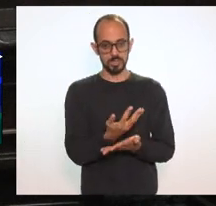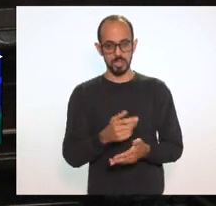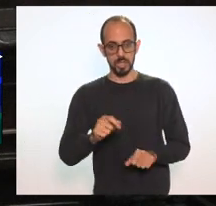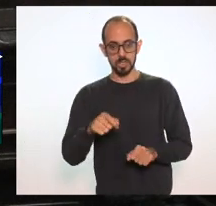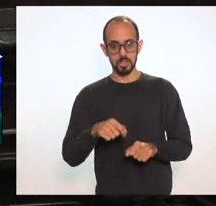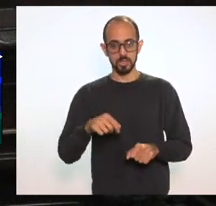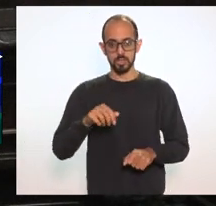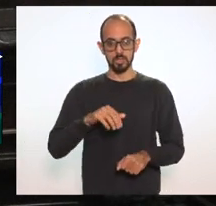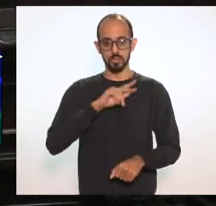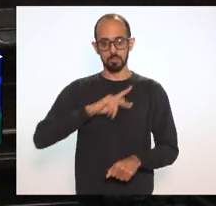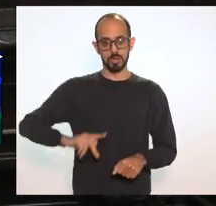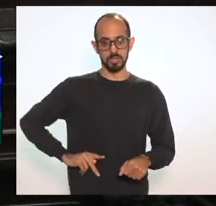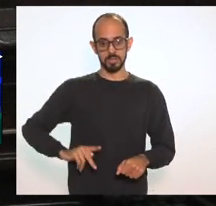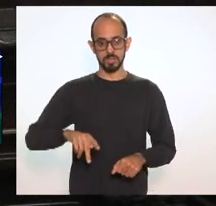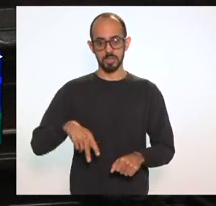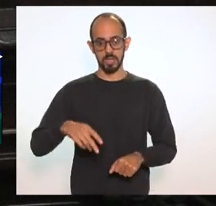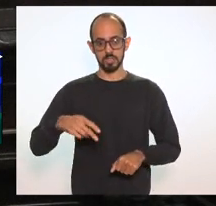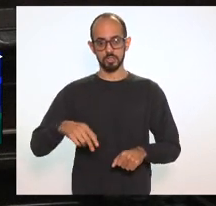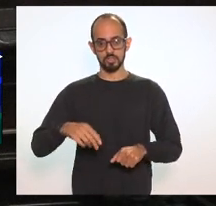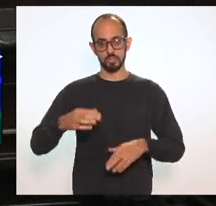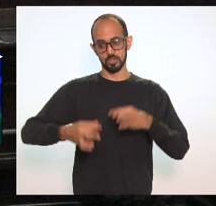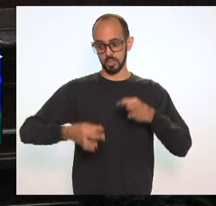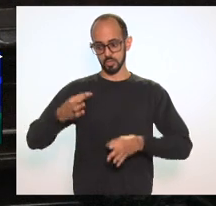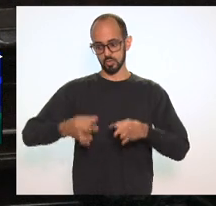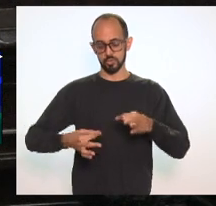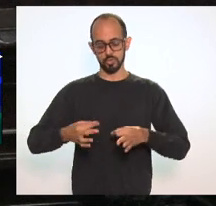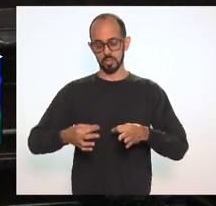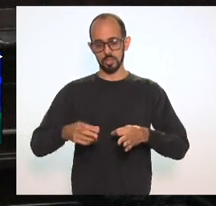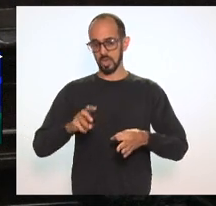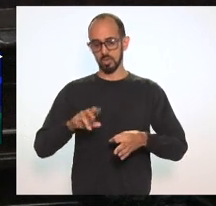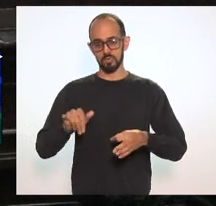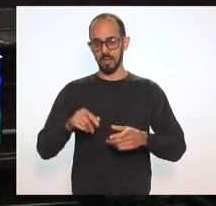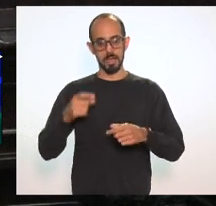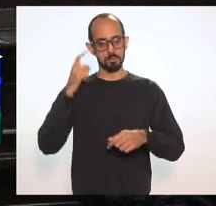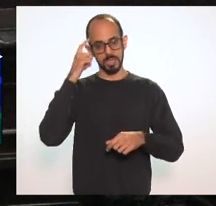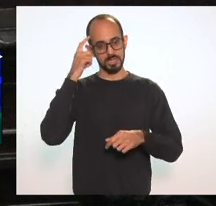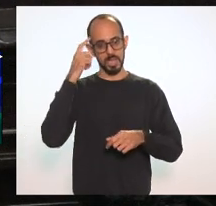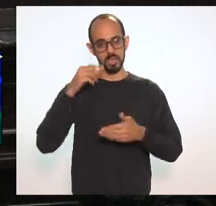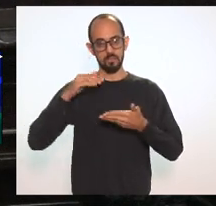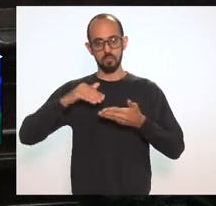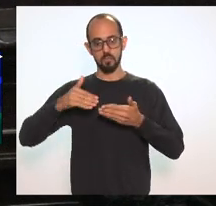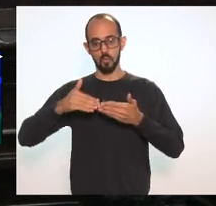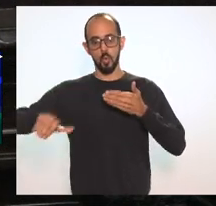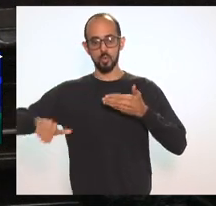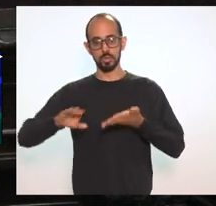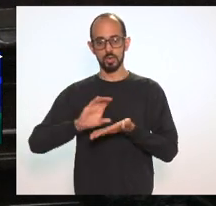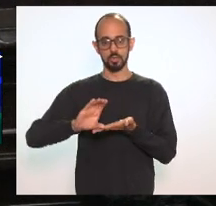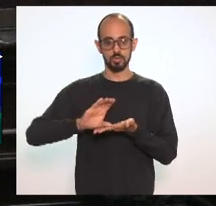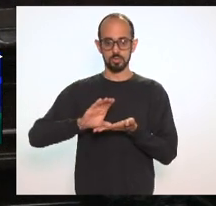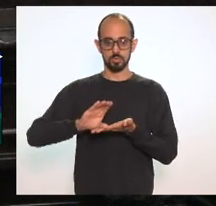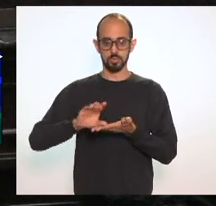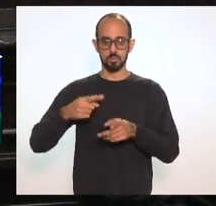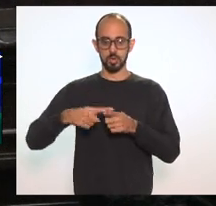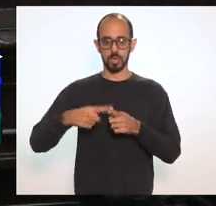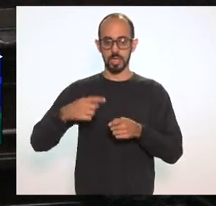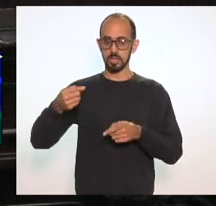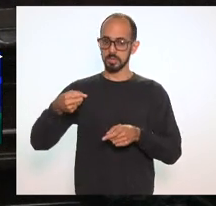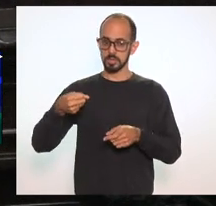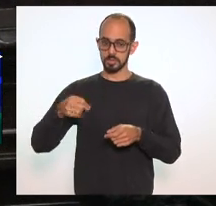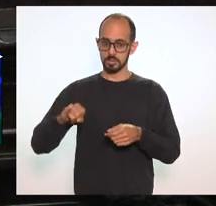não vai achar inconstitucional essa PEC já que para ele restringe o direito ao trabalho e o direito de ir e vir